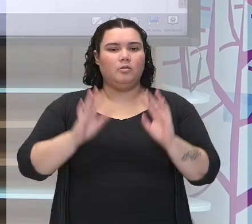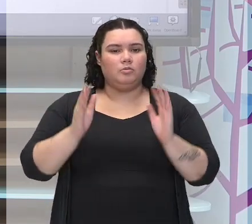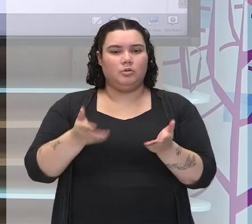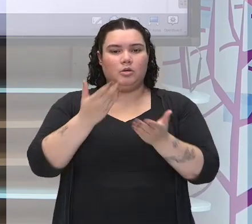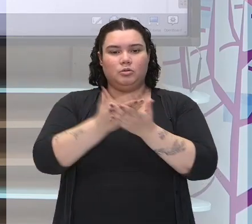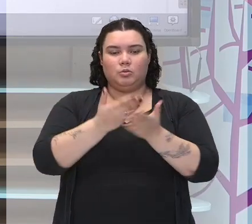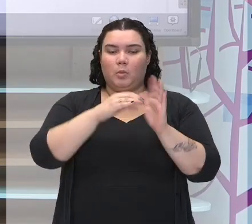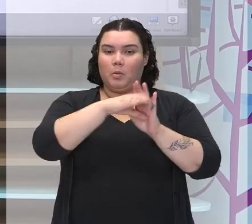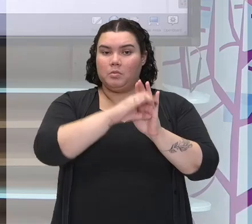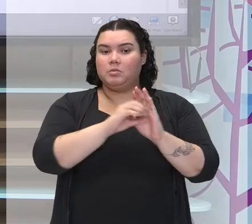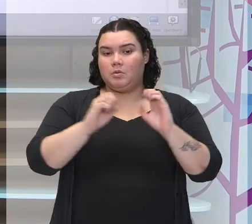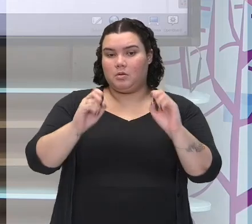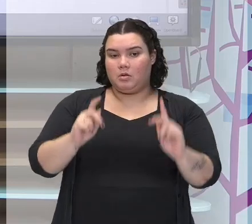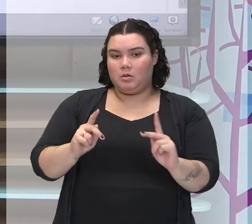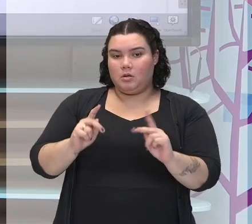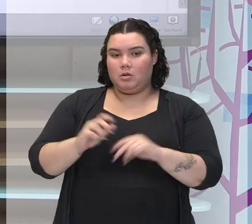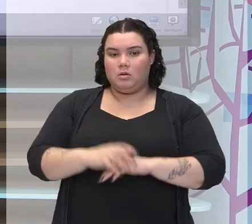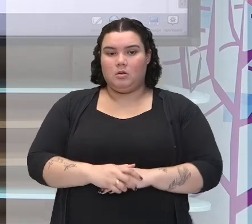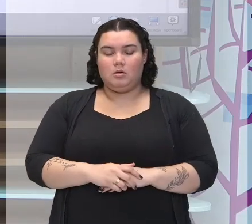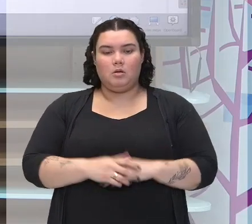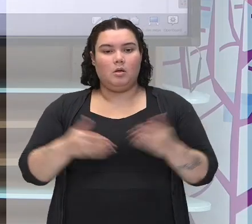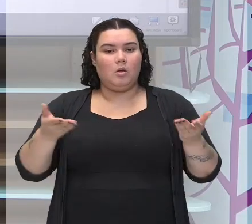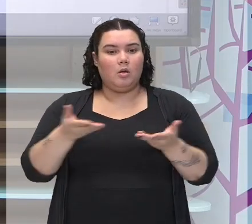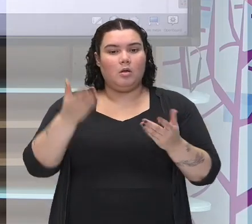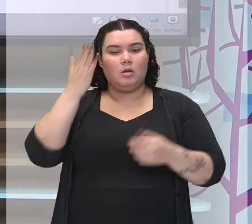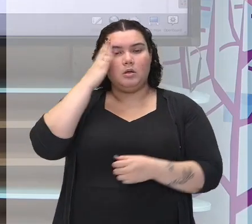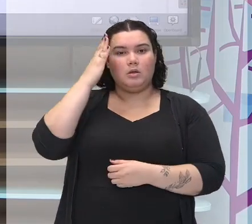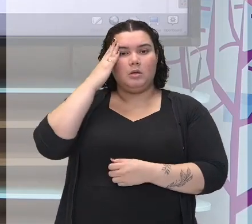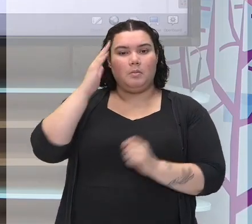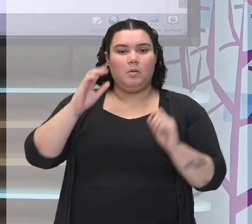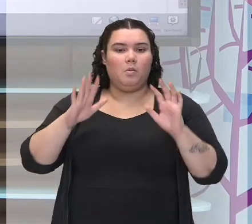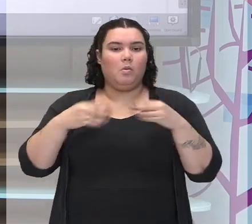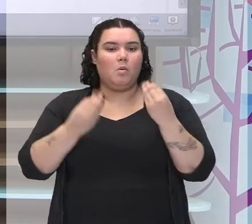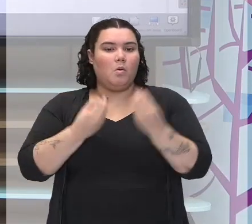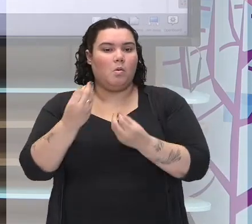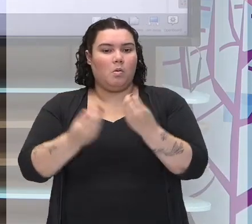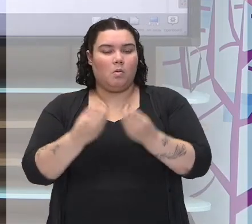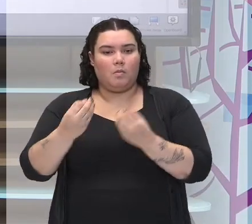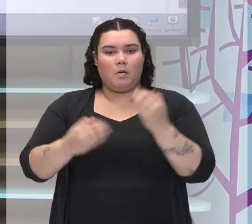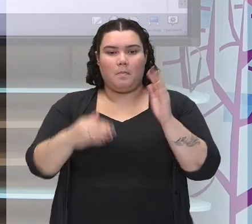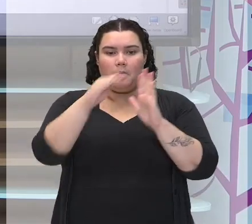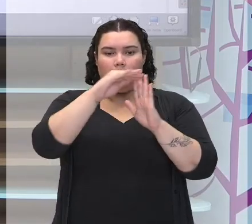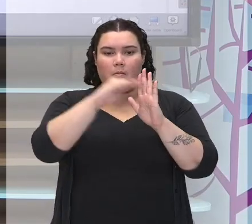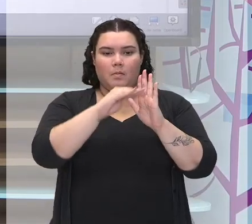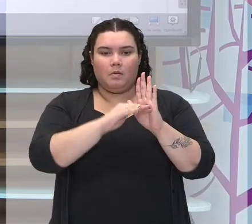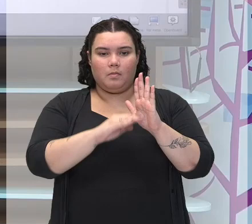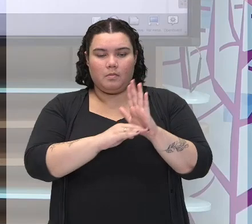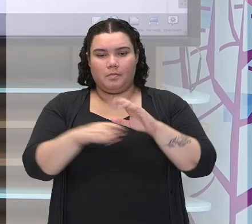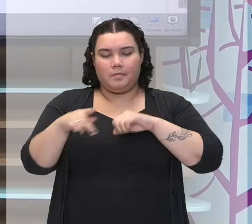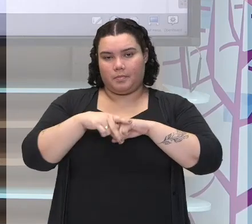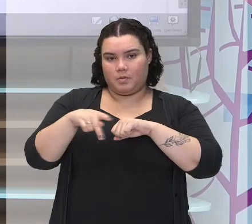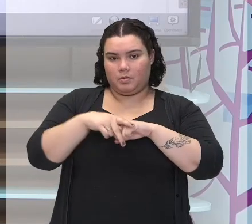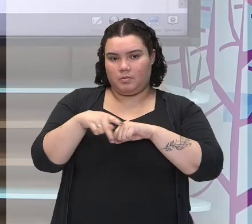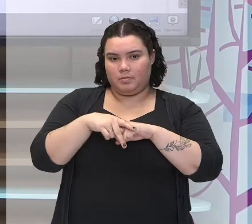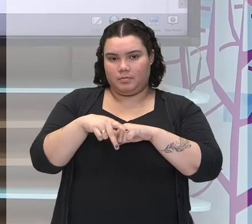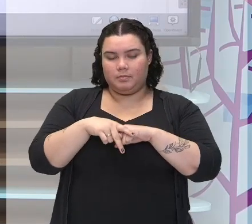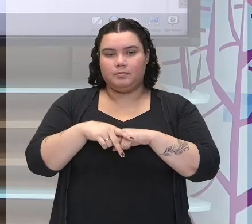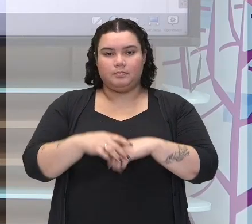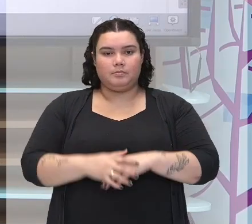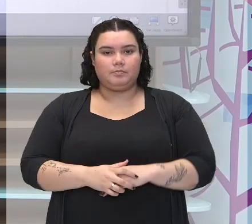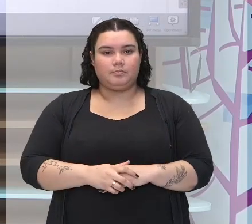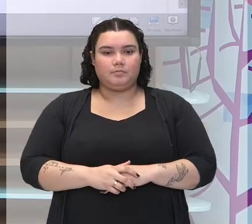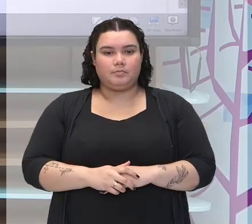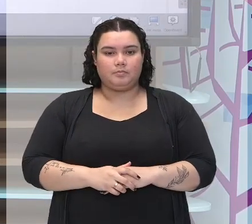o conceito. Eu quero saber como é a classificação dos pronomes